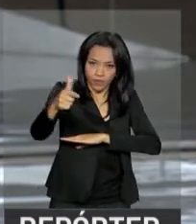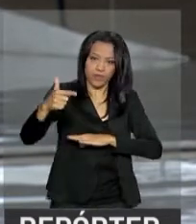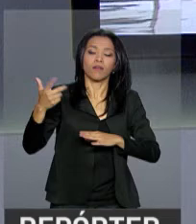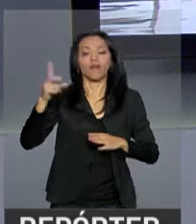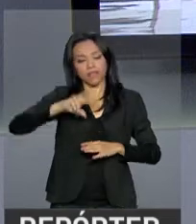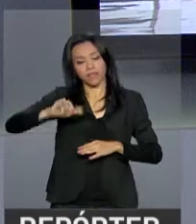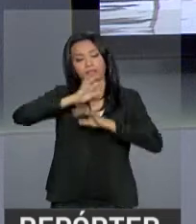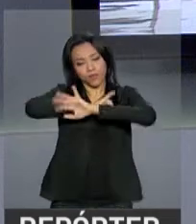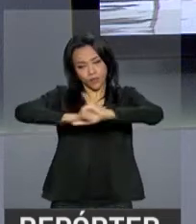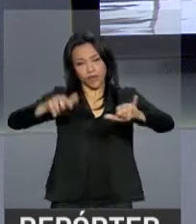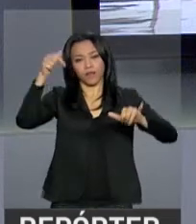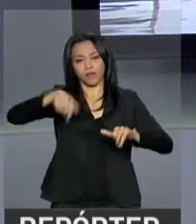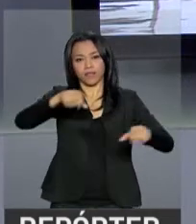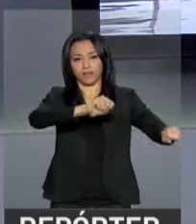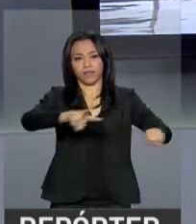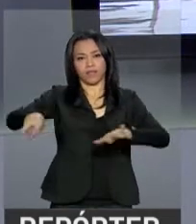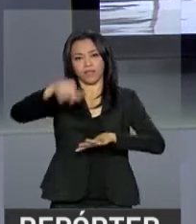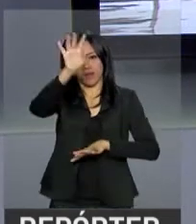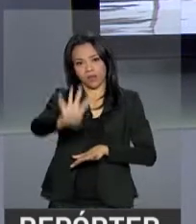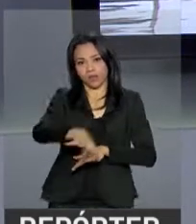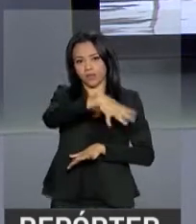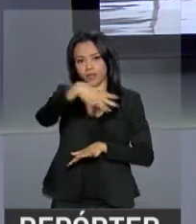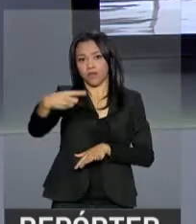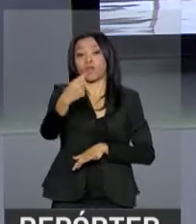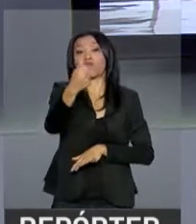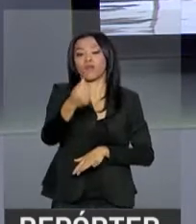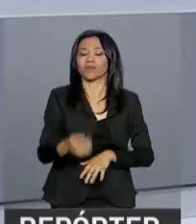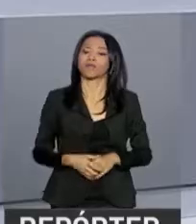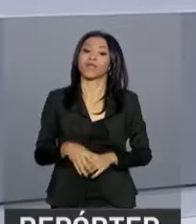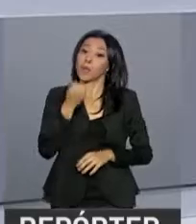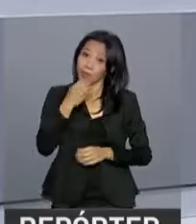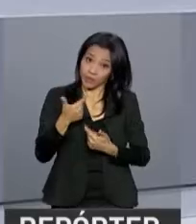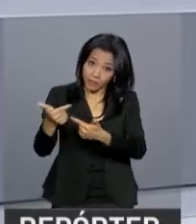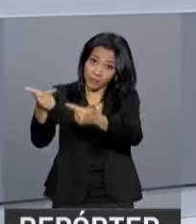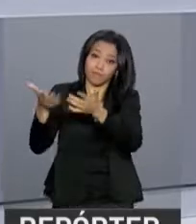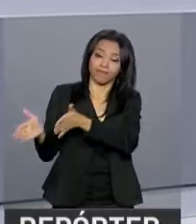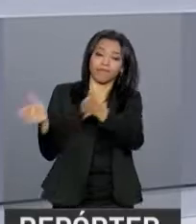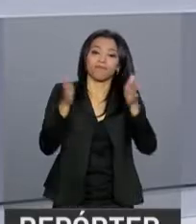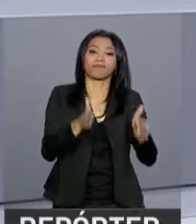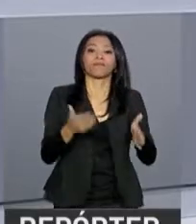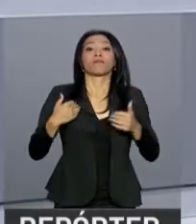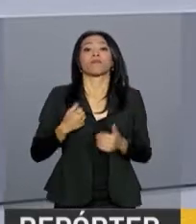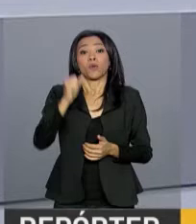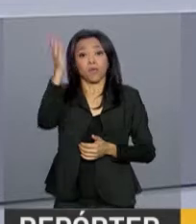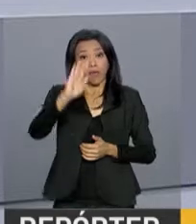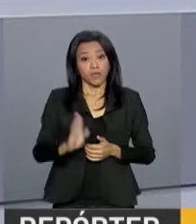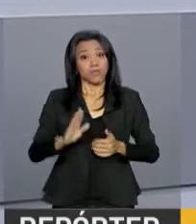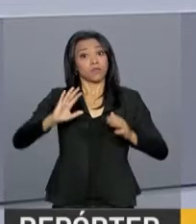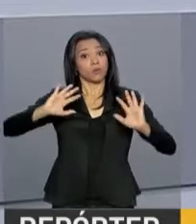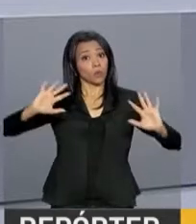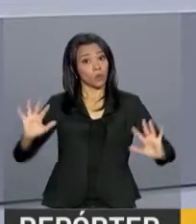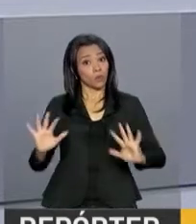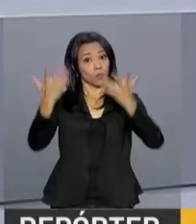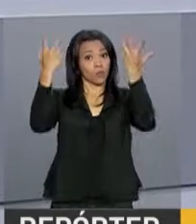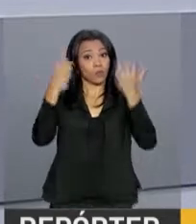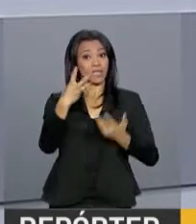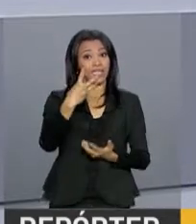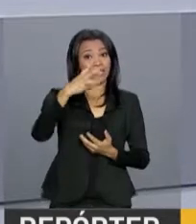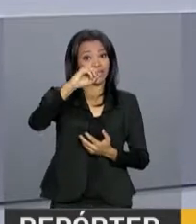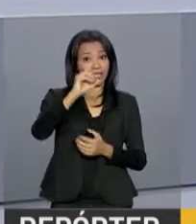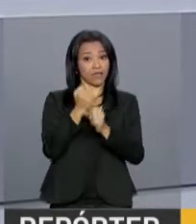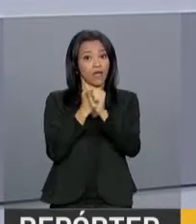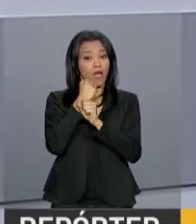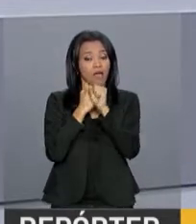renata obrigada nem pelas suas informações bom trabalho pra você e olha o brasil comemorou 30 anos de autonomia tecnológica